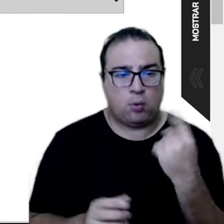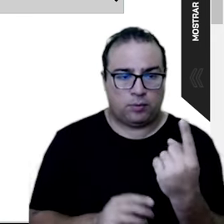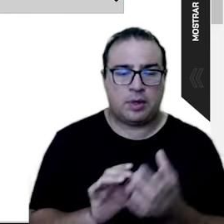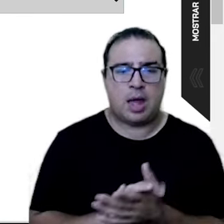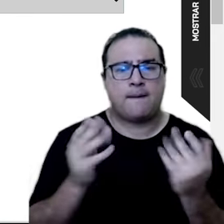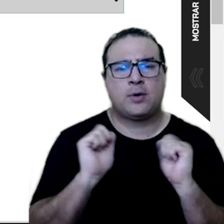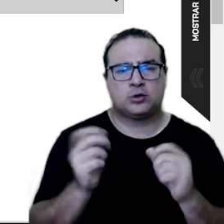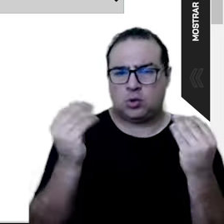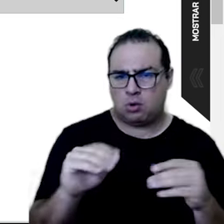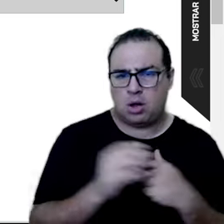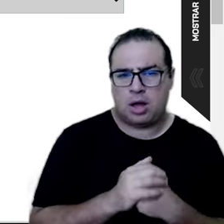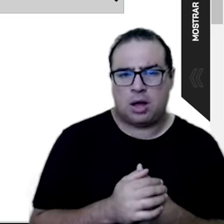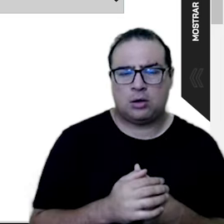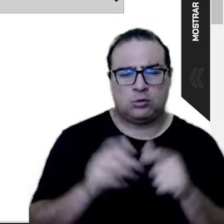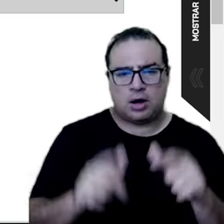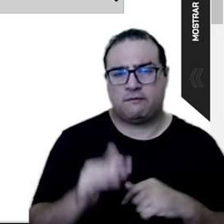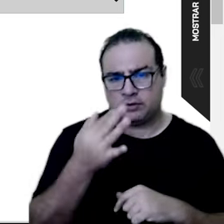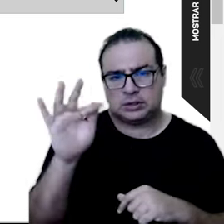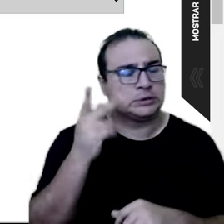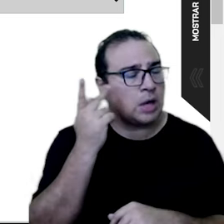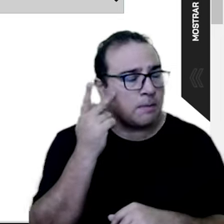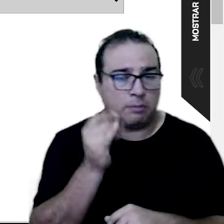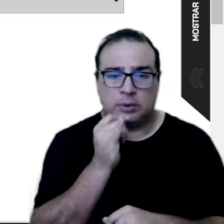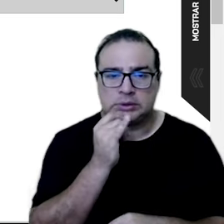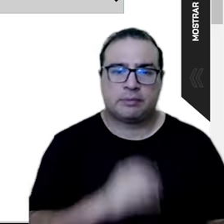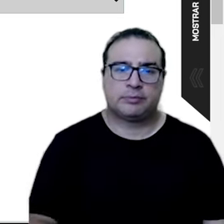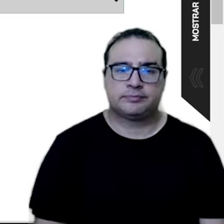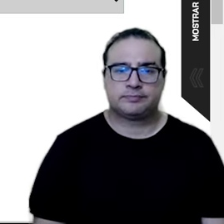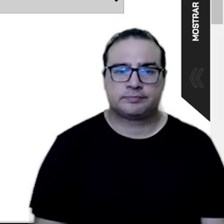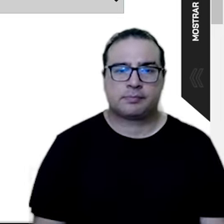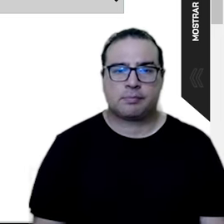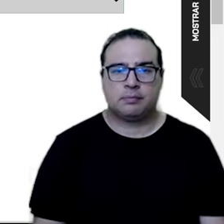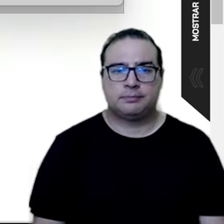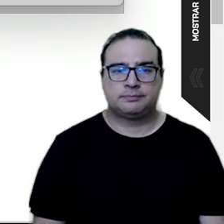Ah eu posso colocar a Unidade Federativa para São Paulo por exemplo